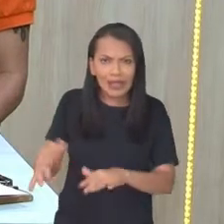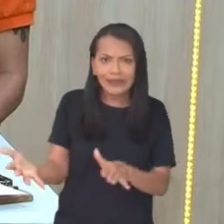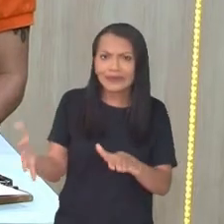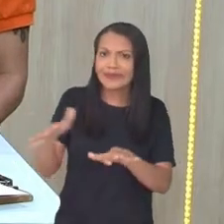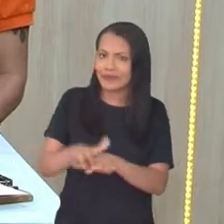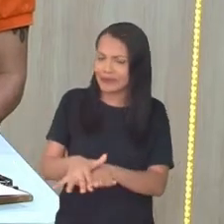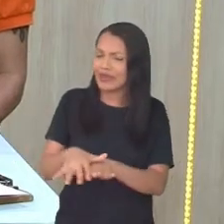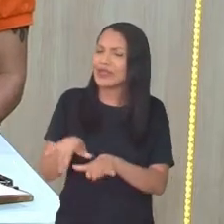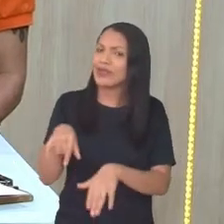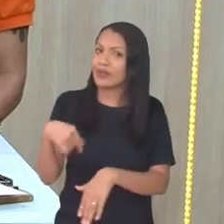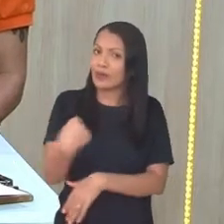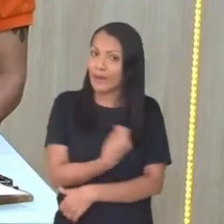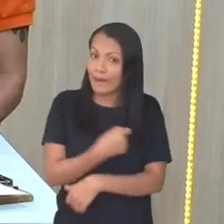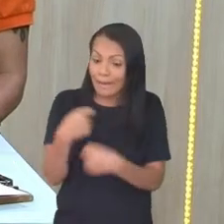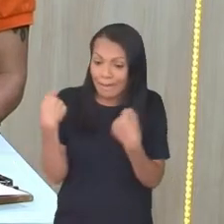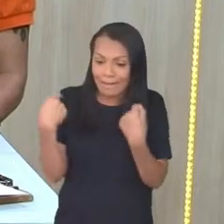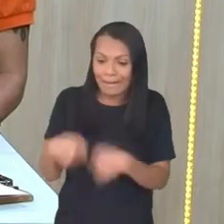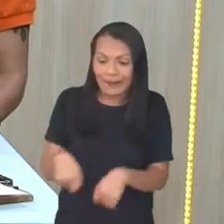e a gente precisa